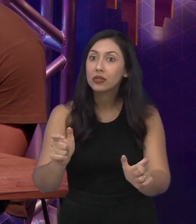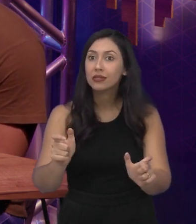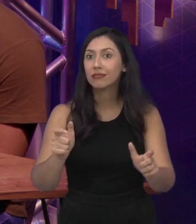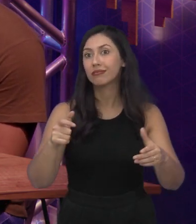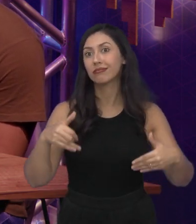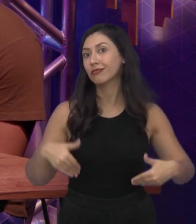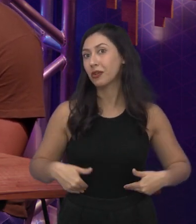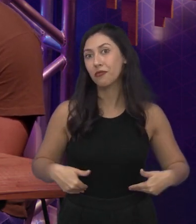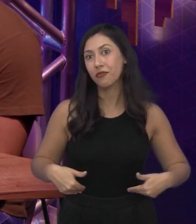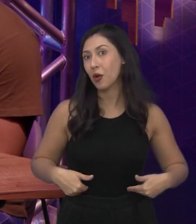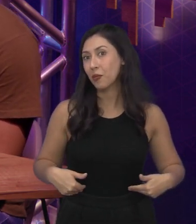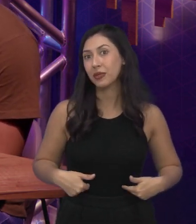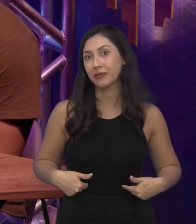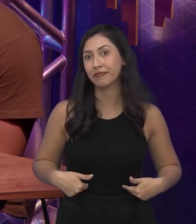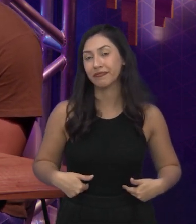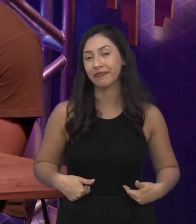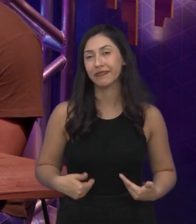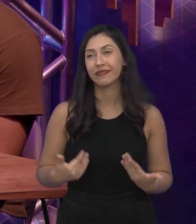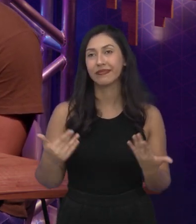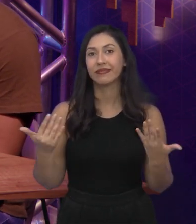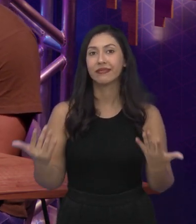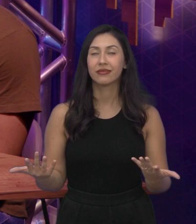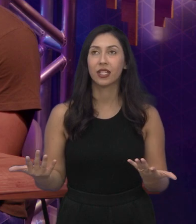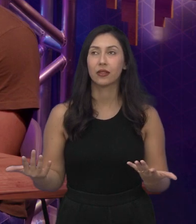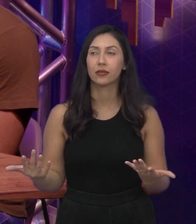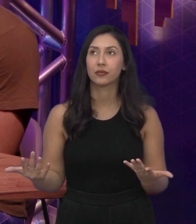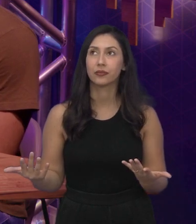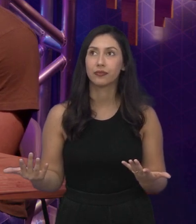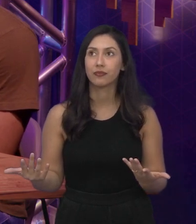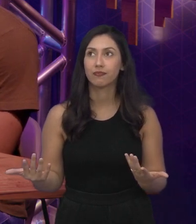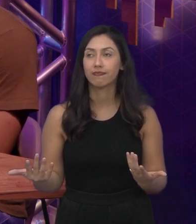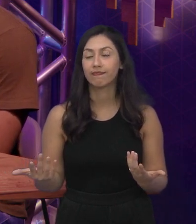índice de fome, né? Então, assim,